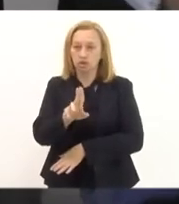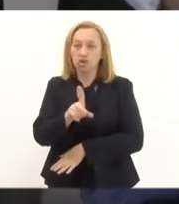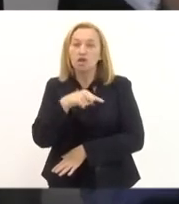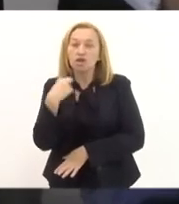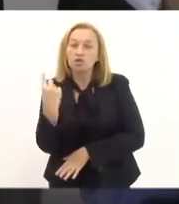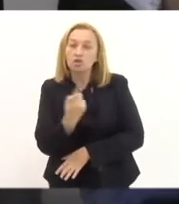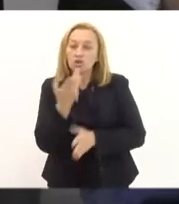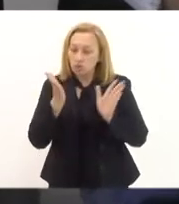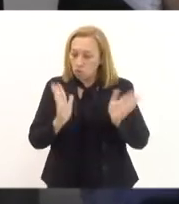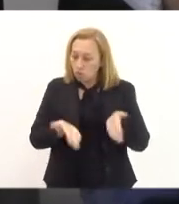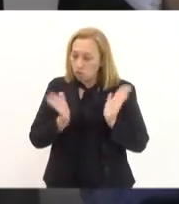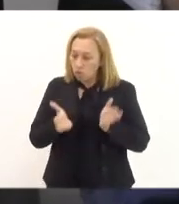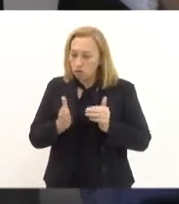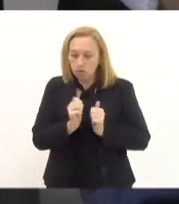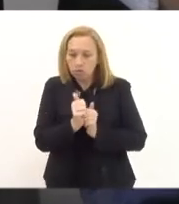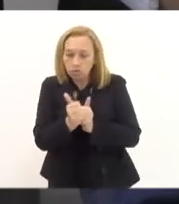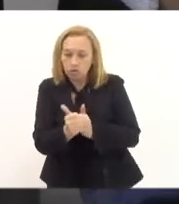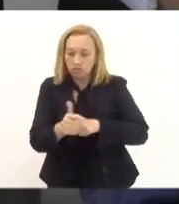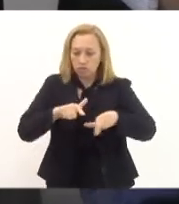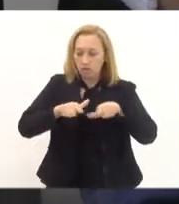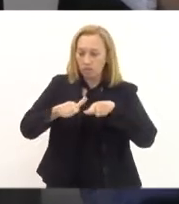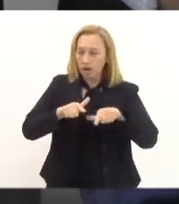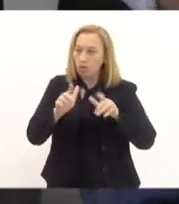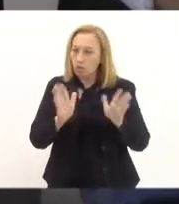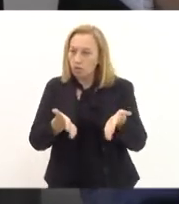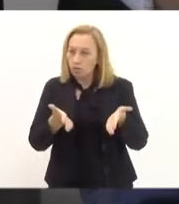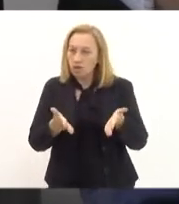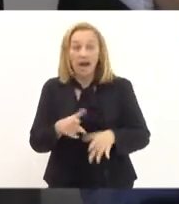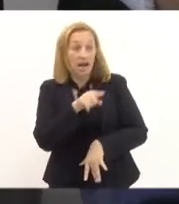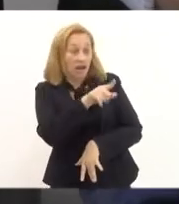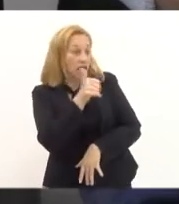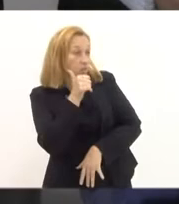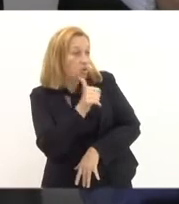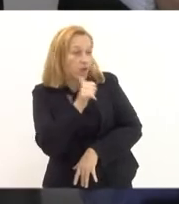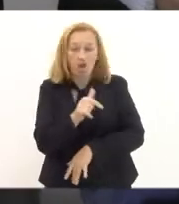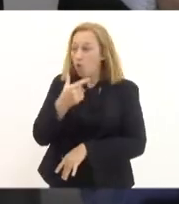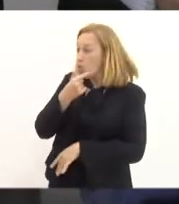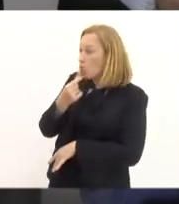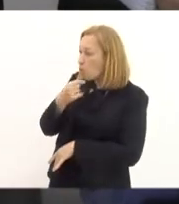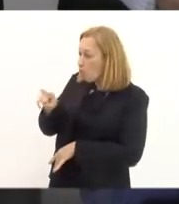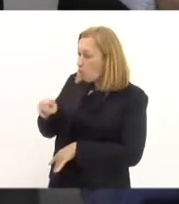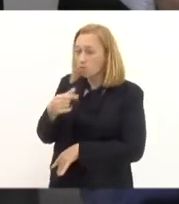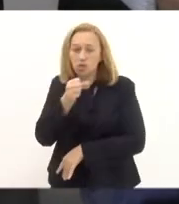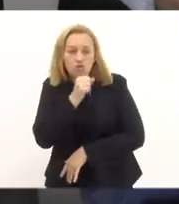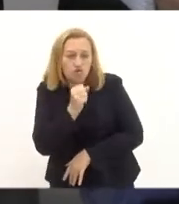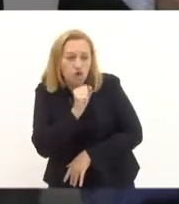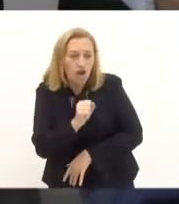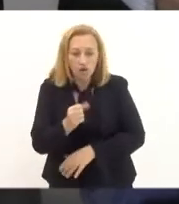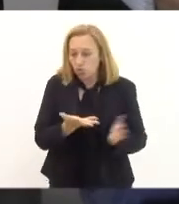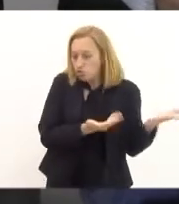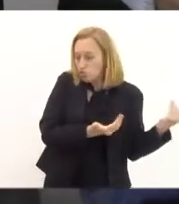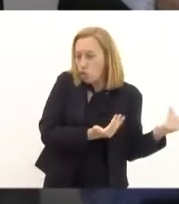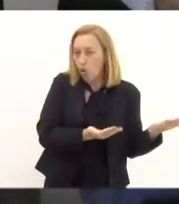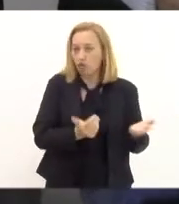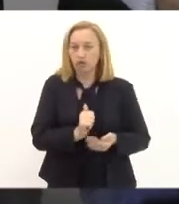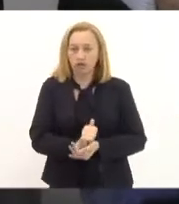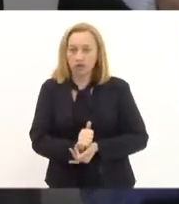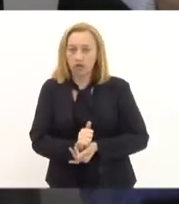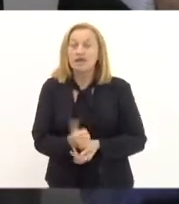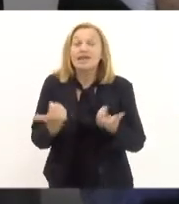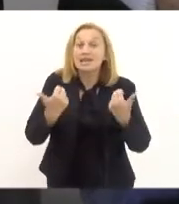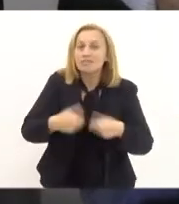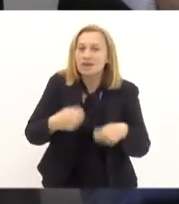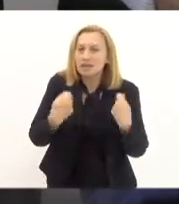estamos hoje conduzindo esse trabalho né aqui era mulher aquele homem aquele idoso aquele jovem que